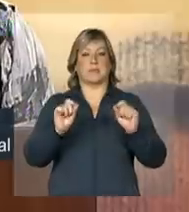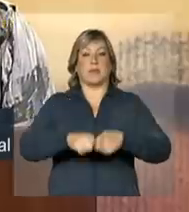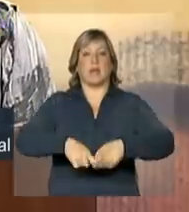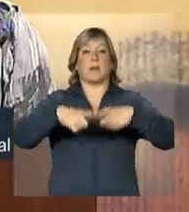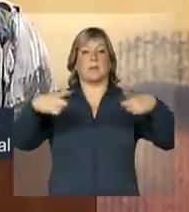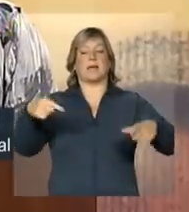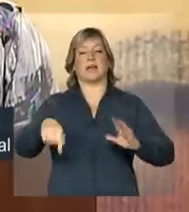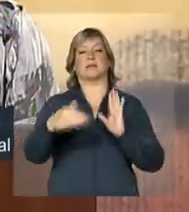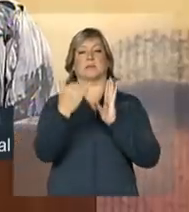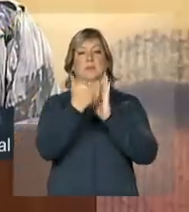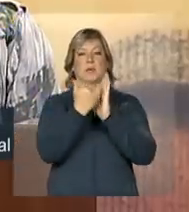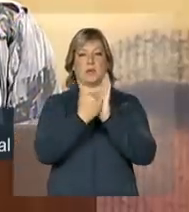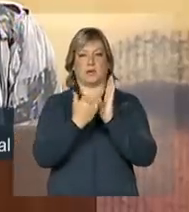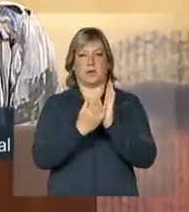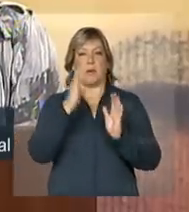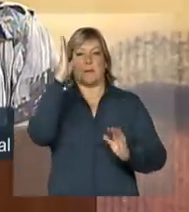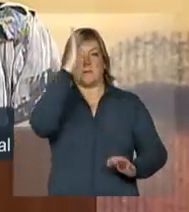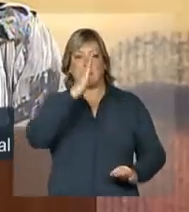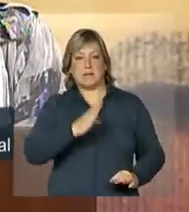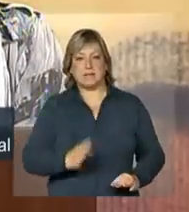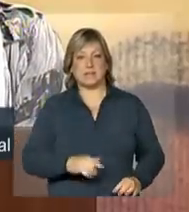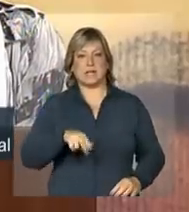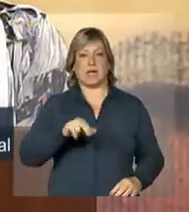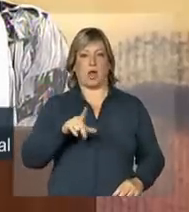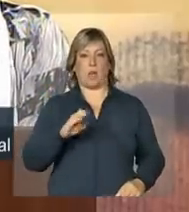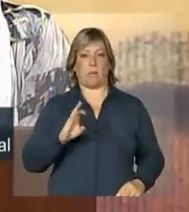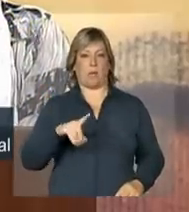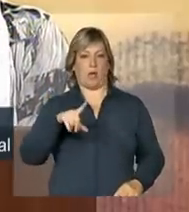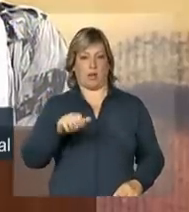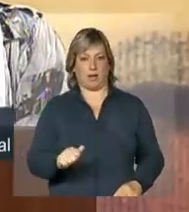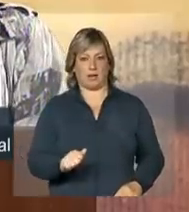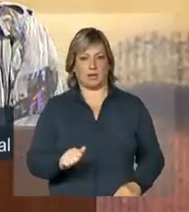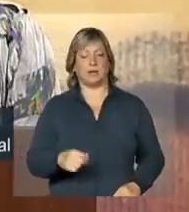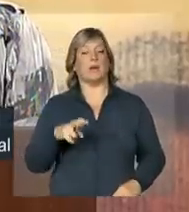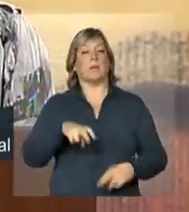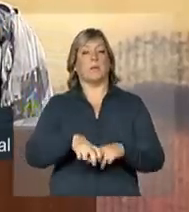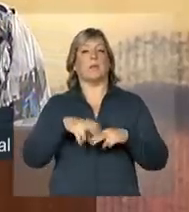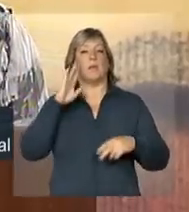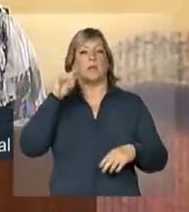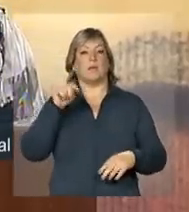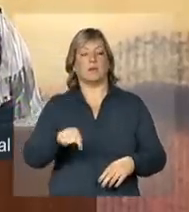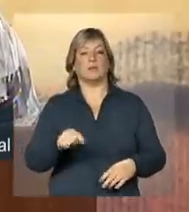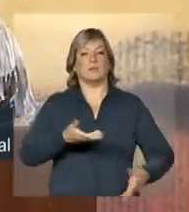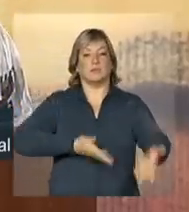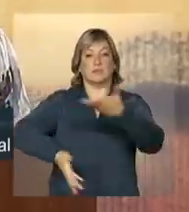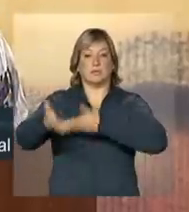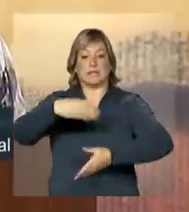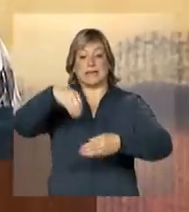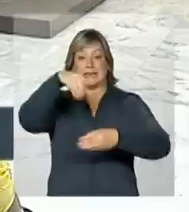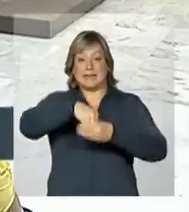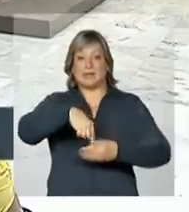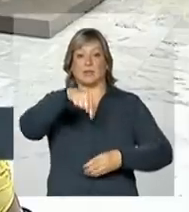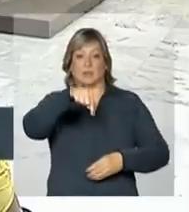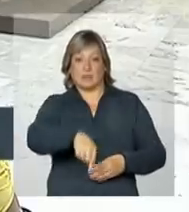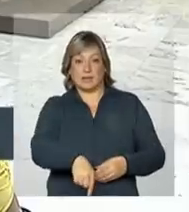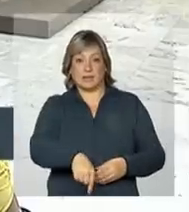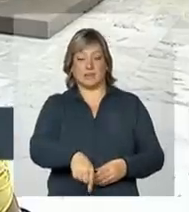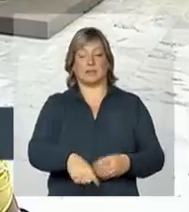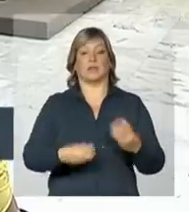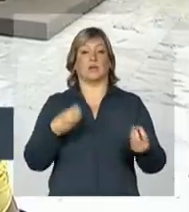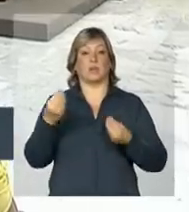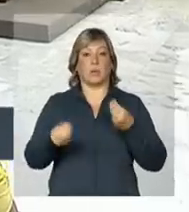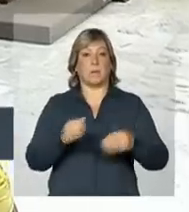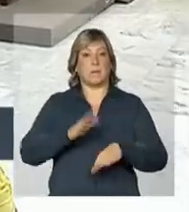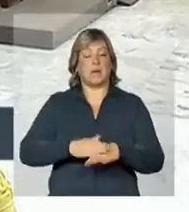desse programa Brasil quilombola pela articulação dentro dele de forma